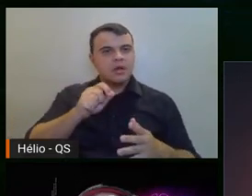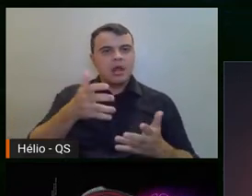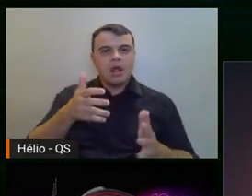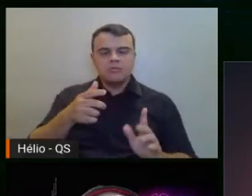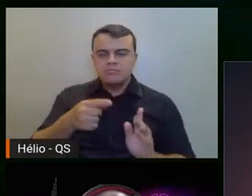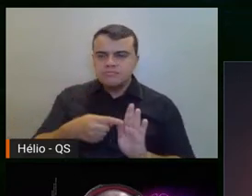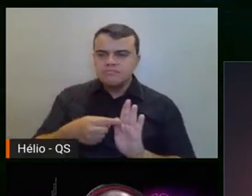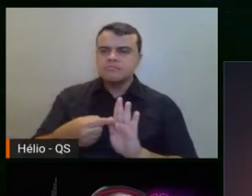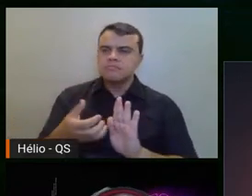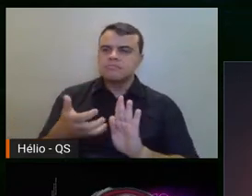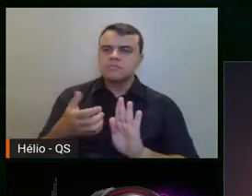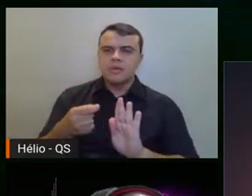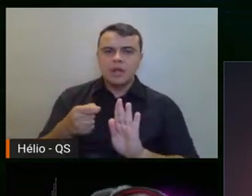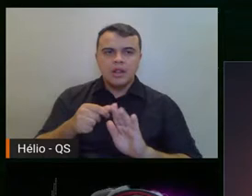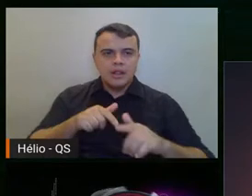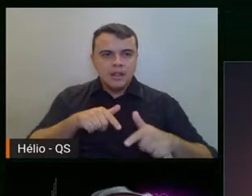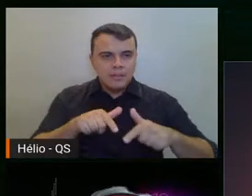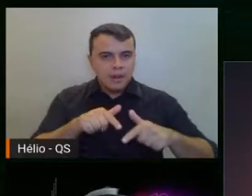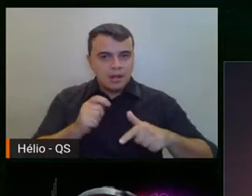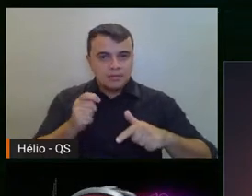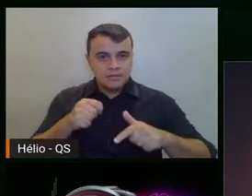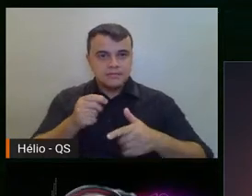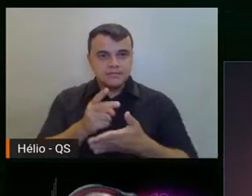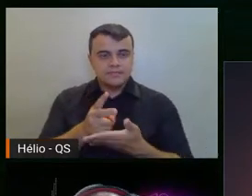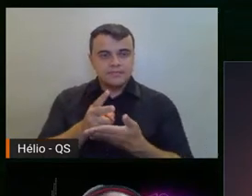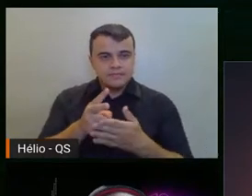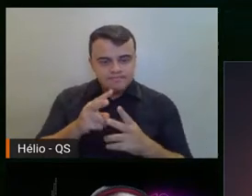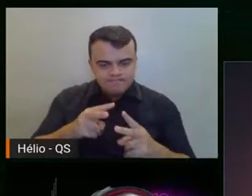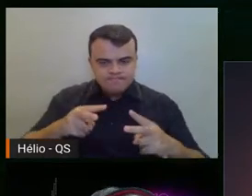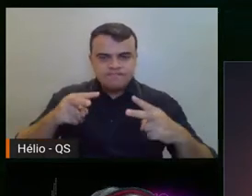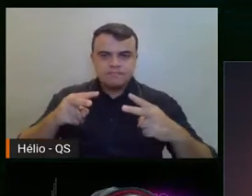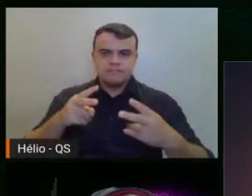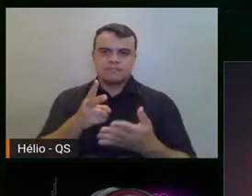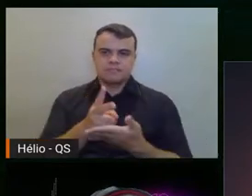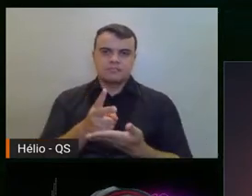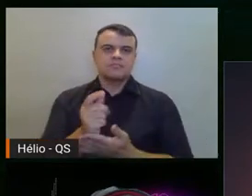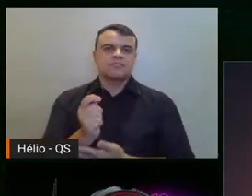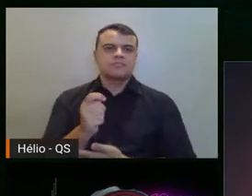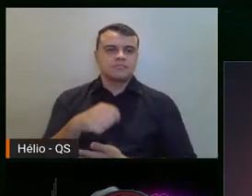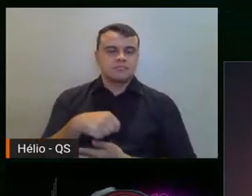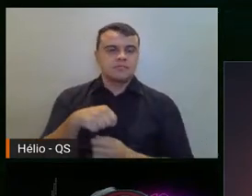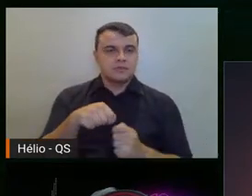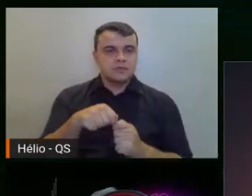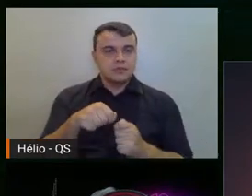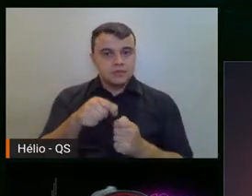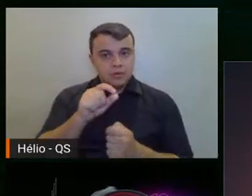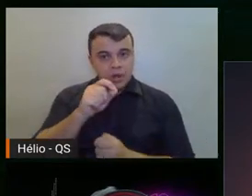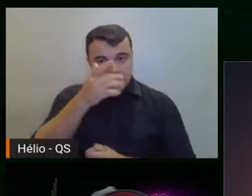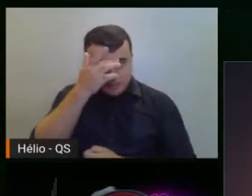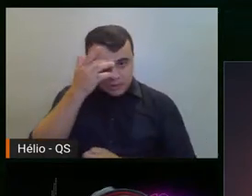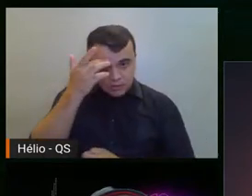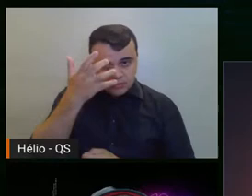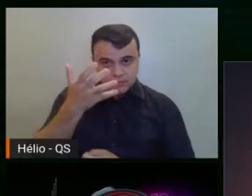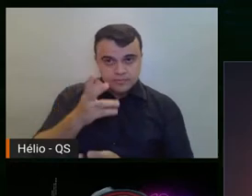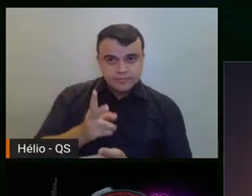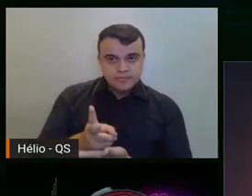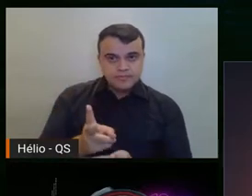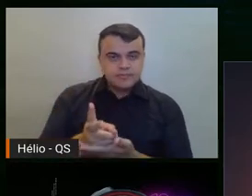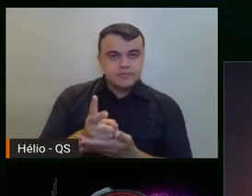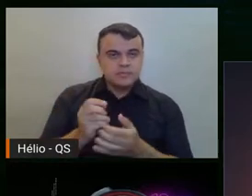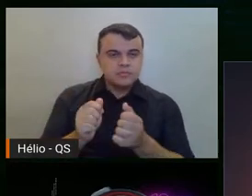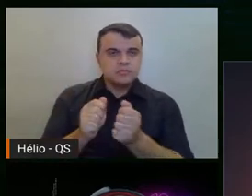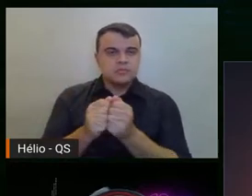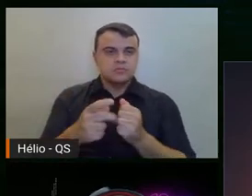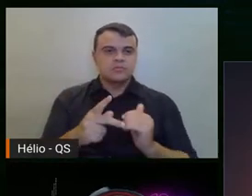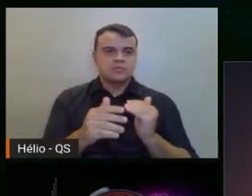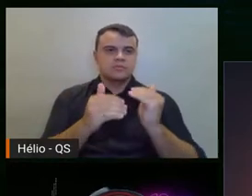eu quero trabalhar com The Voice eu quero me posicionar sejam seja visto sempre e faz com que as pessoas vejam a tua